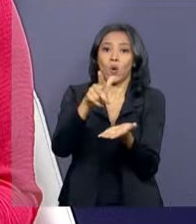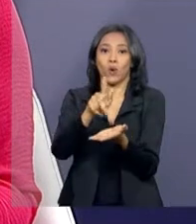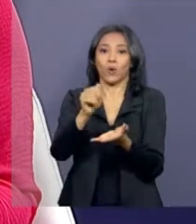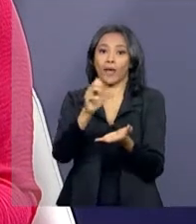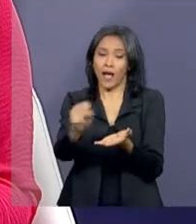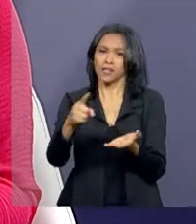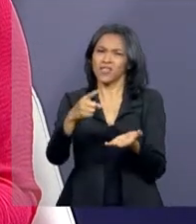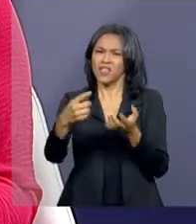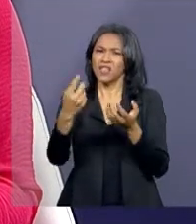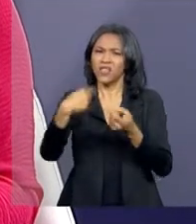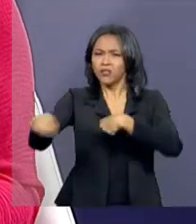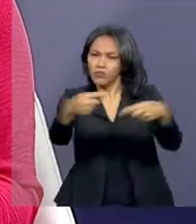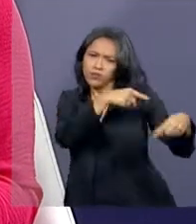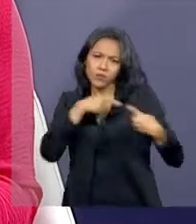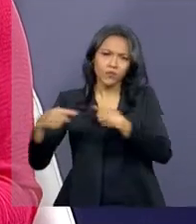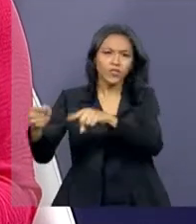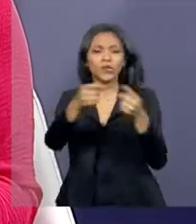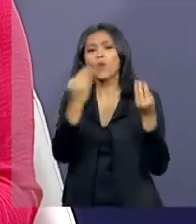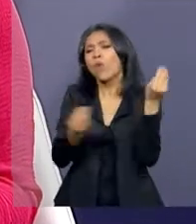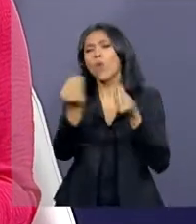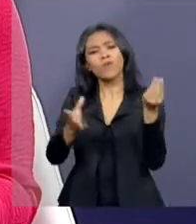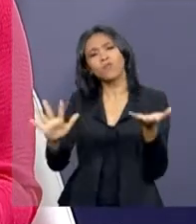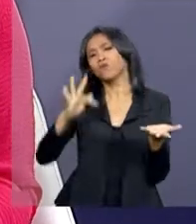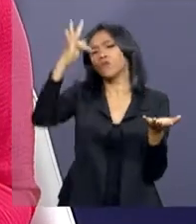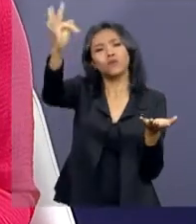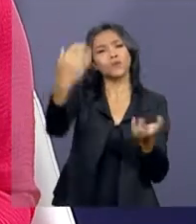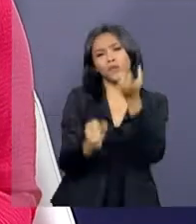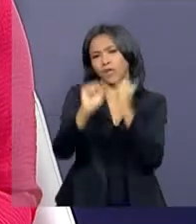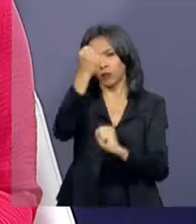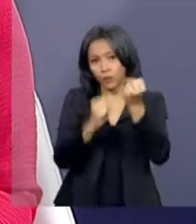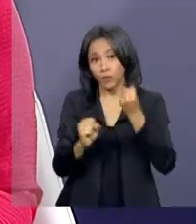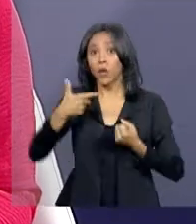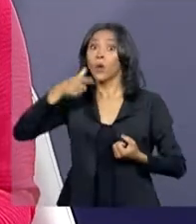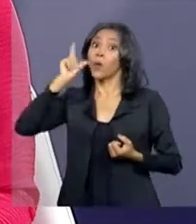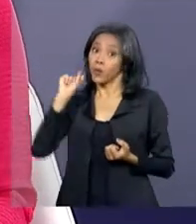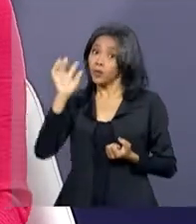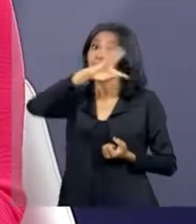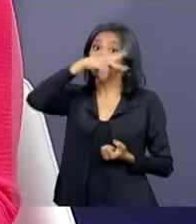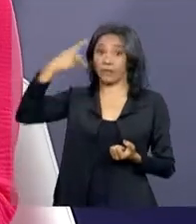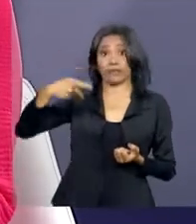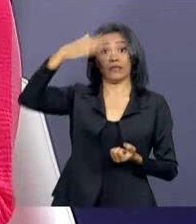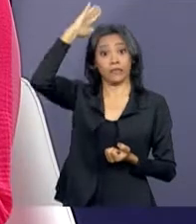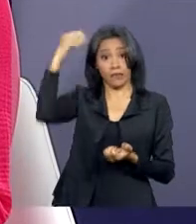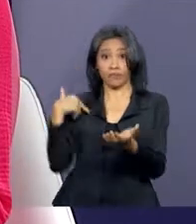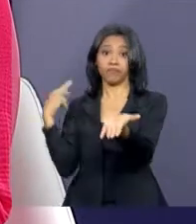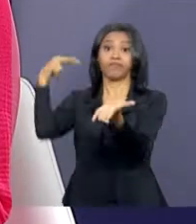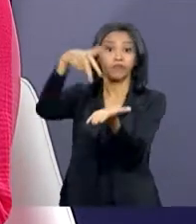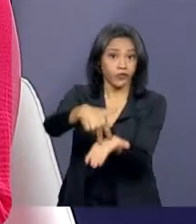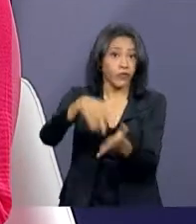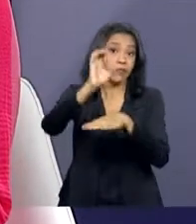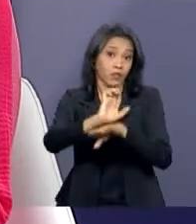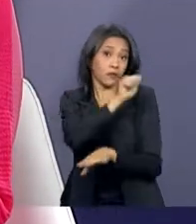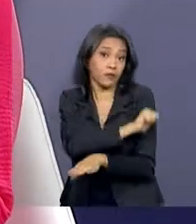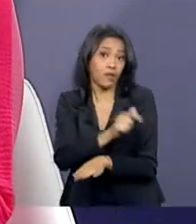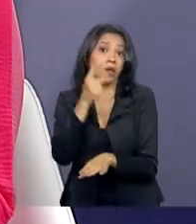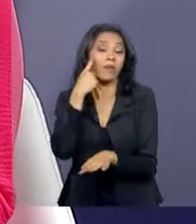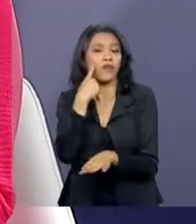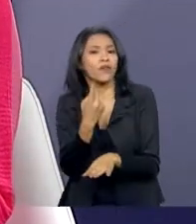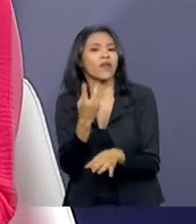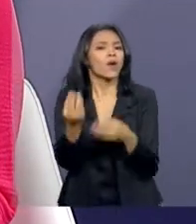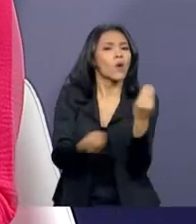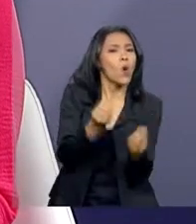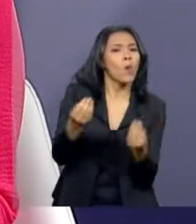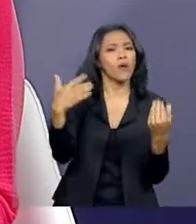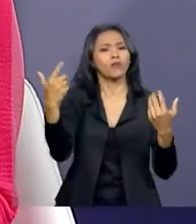no brasil e no mundo o presidente michel temer esteve ontem no encerramento desse encontro e falou sobre a recuperação da petrobras das